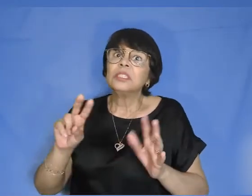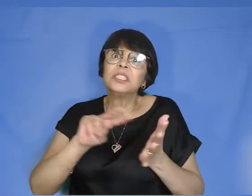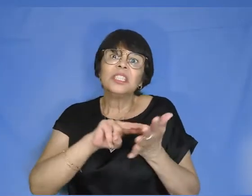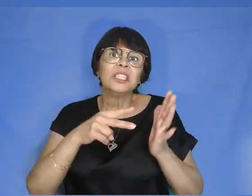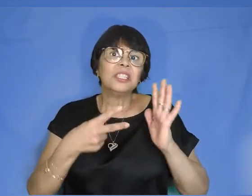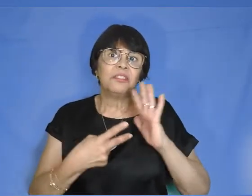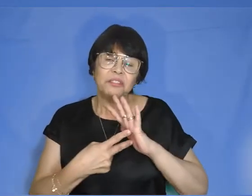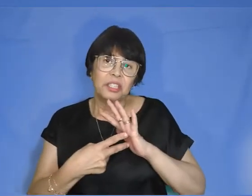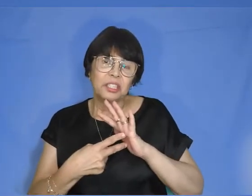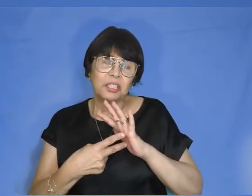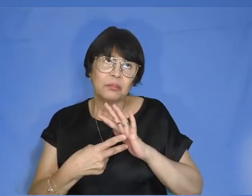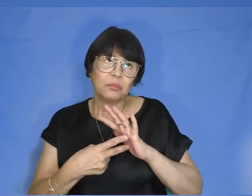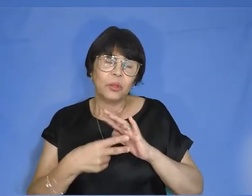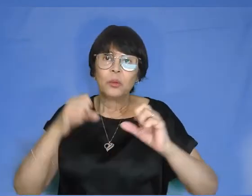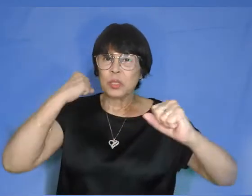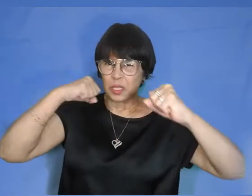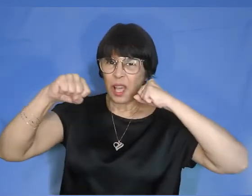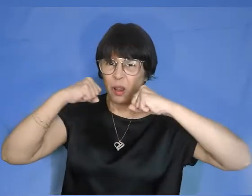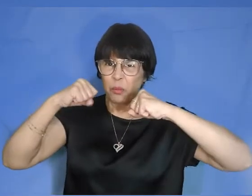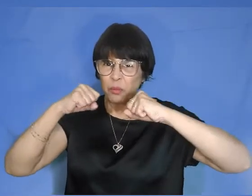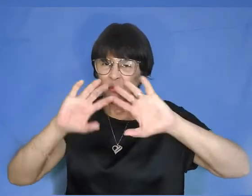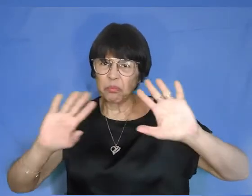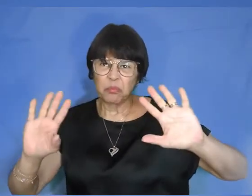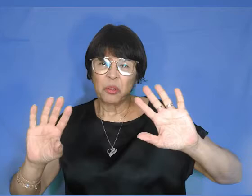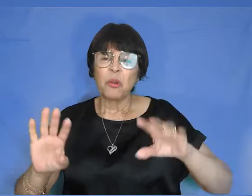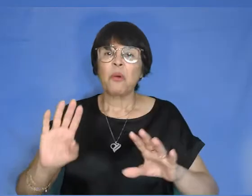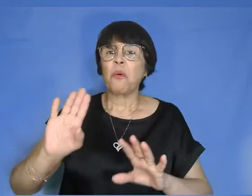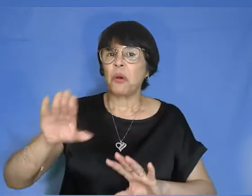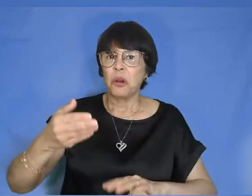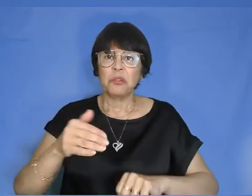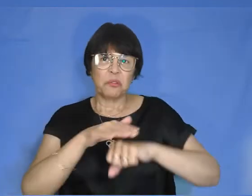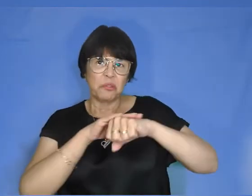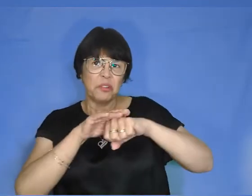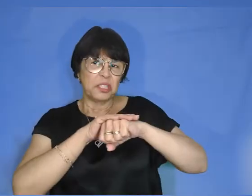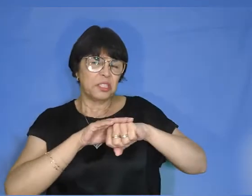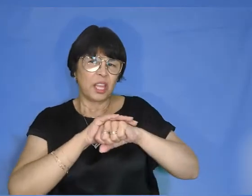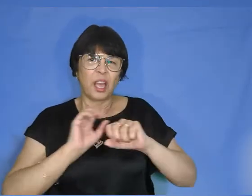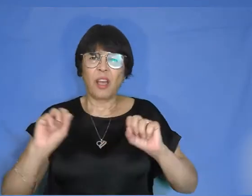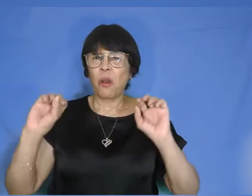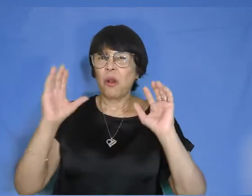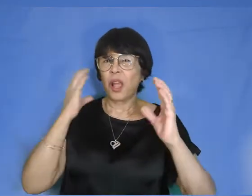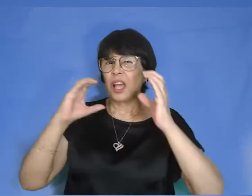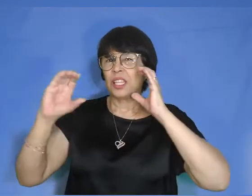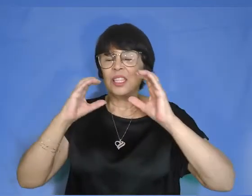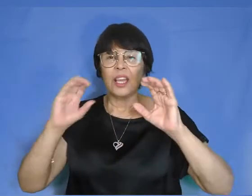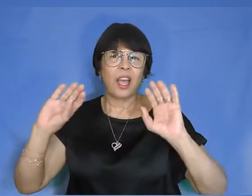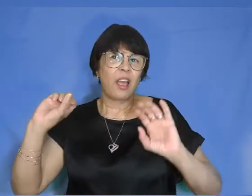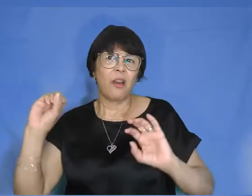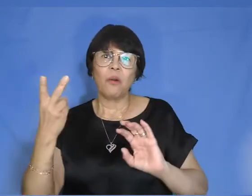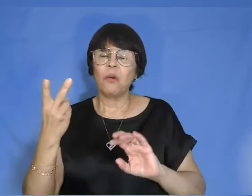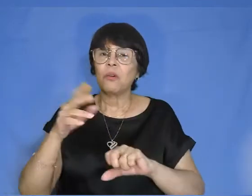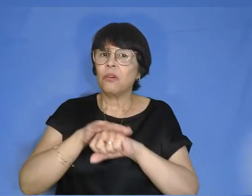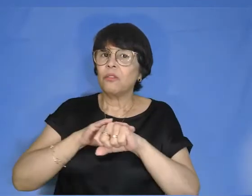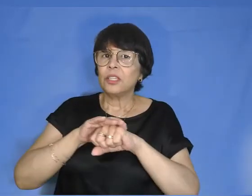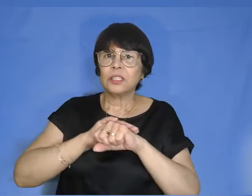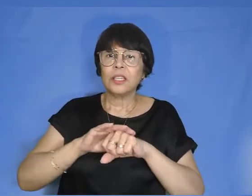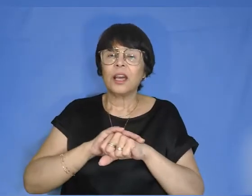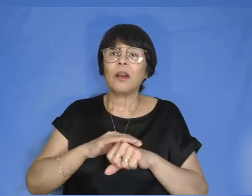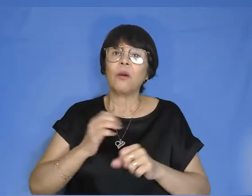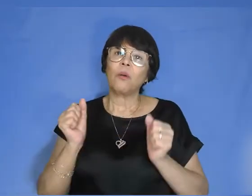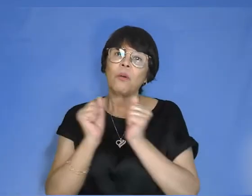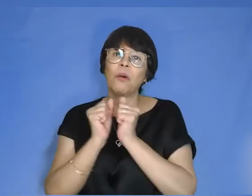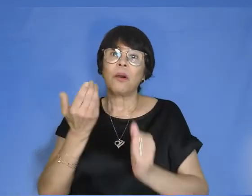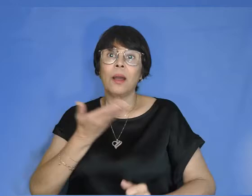nós falarmos uns com os outros, que seja na mesma visão de um salmo. Por exemplo, quando